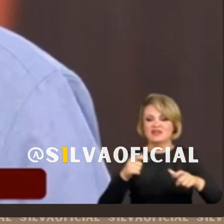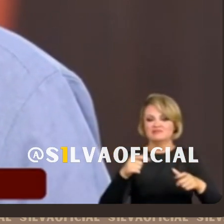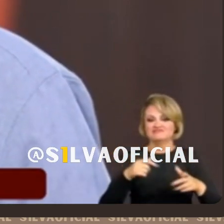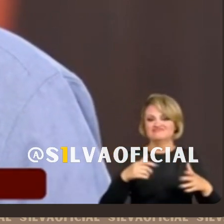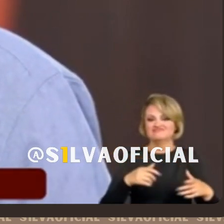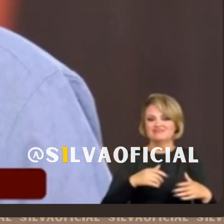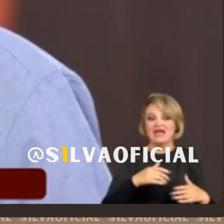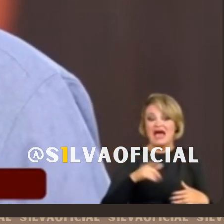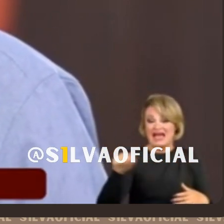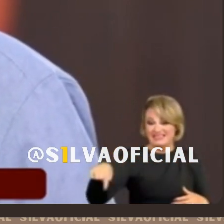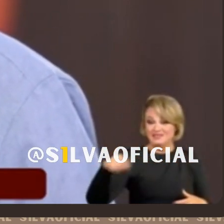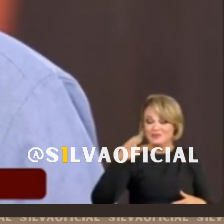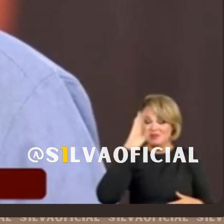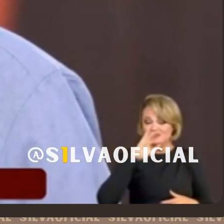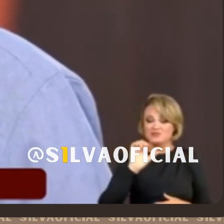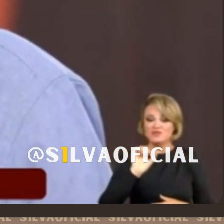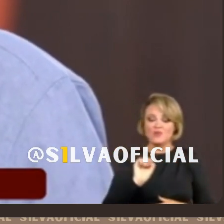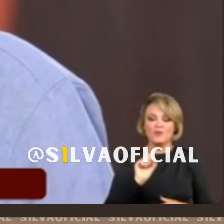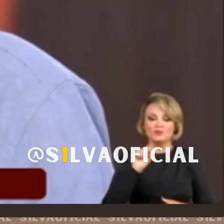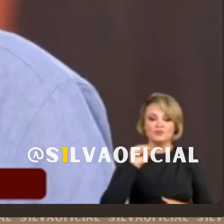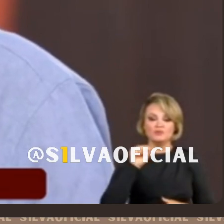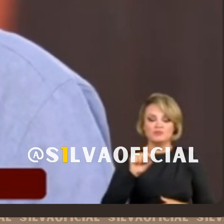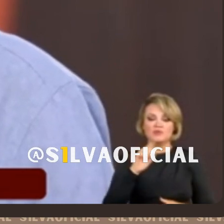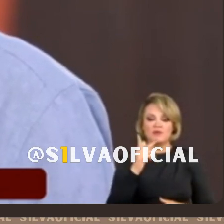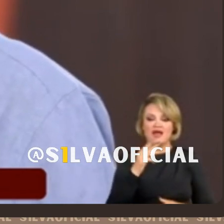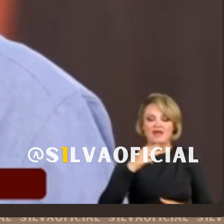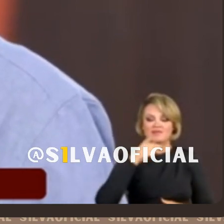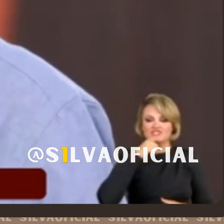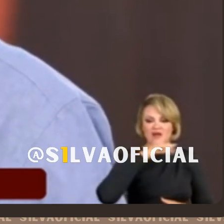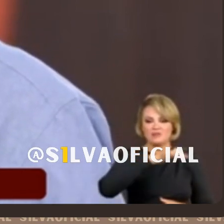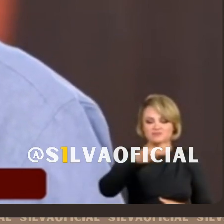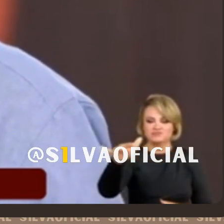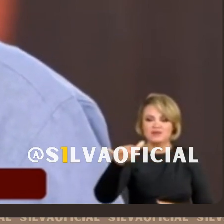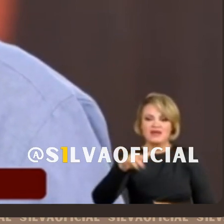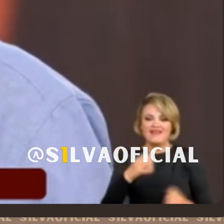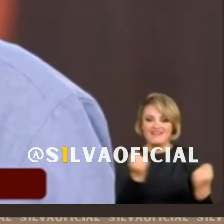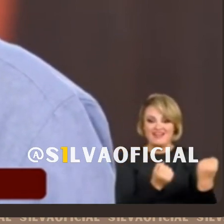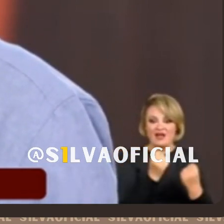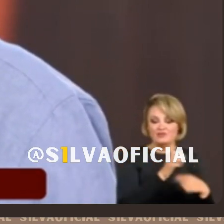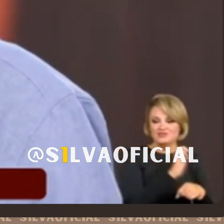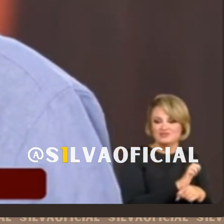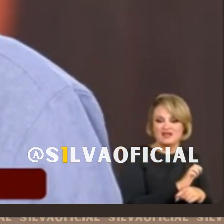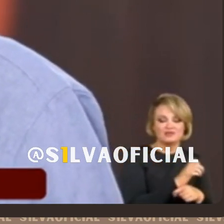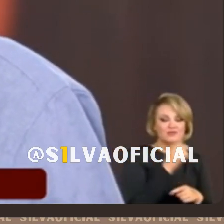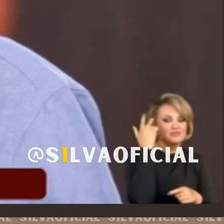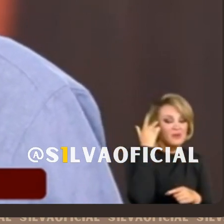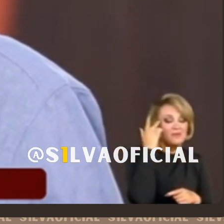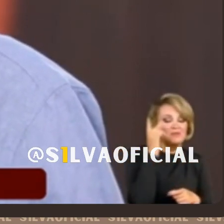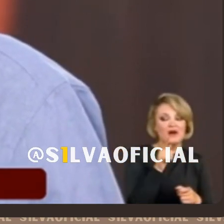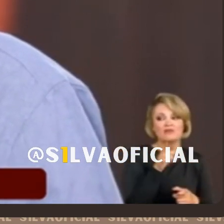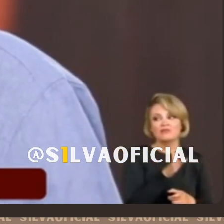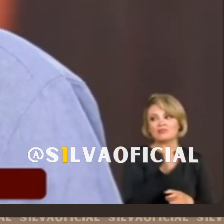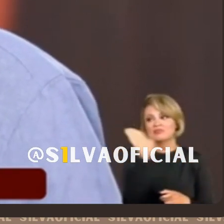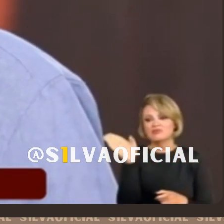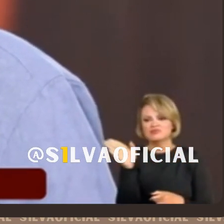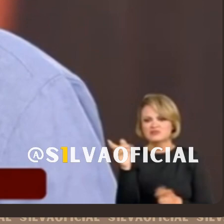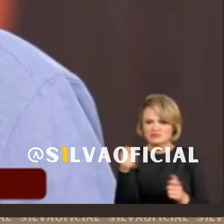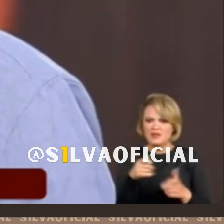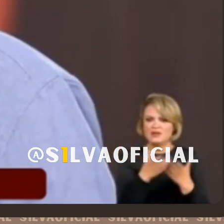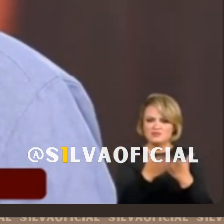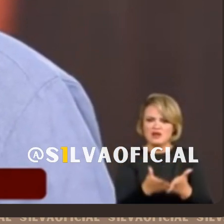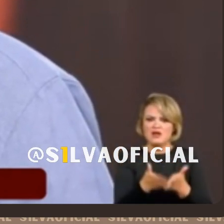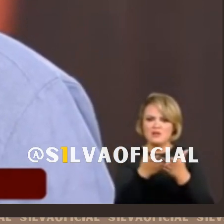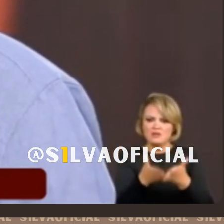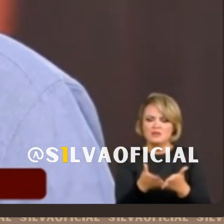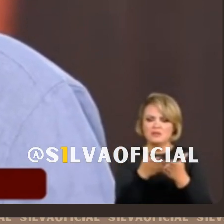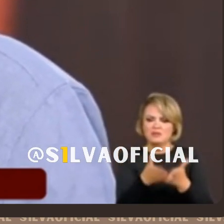que um carro saia de São Paulo de caminhão para sair de navio. Uhum. Sabe? Ele pode sair. Carregar por muito isso mais. Que nós precisamos